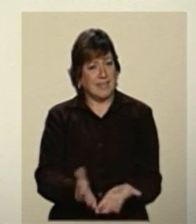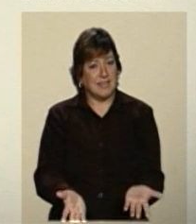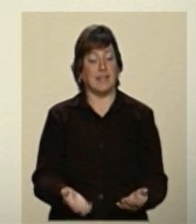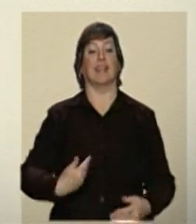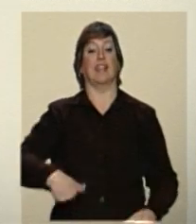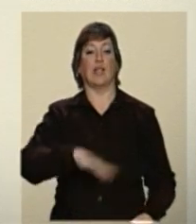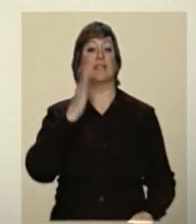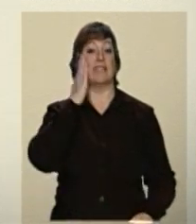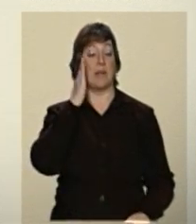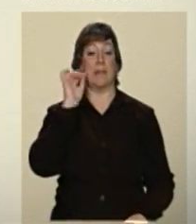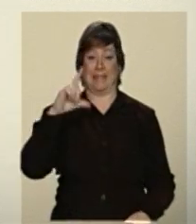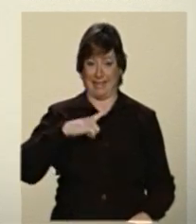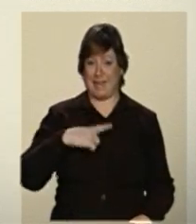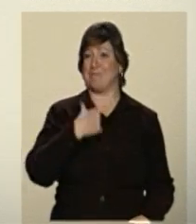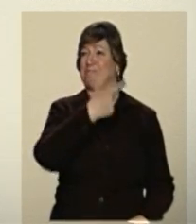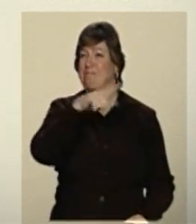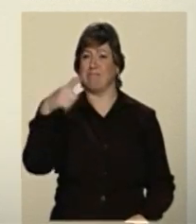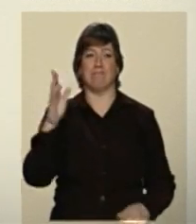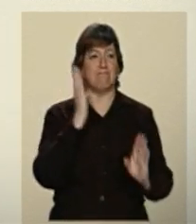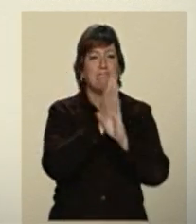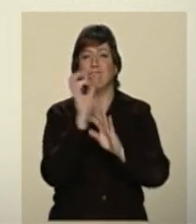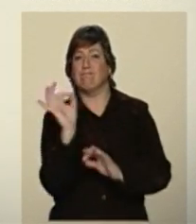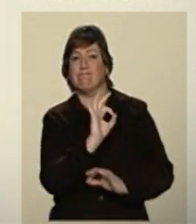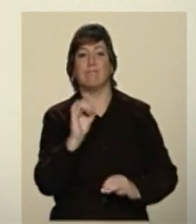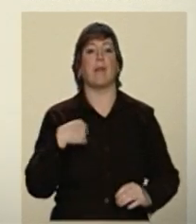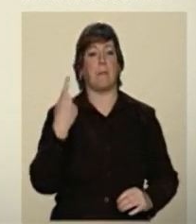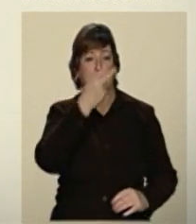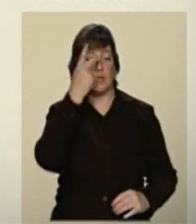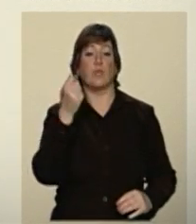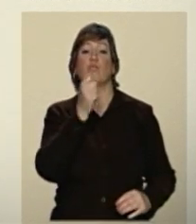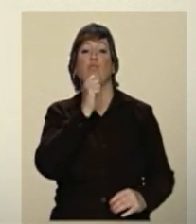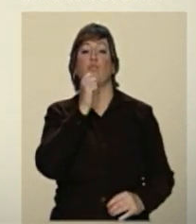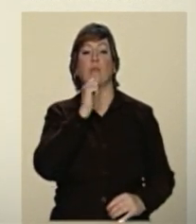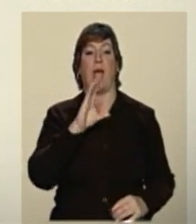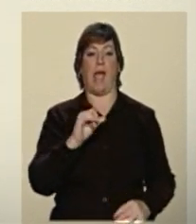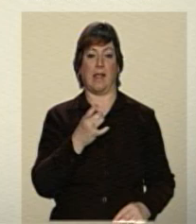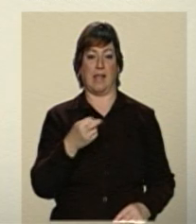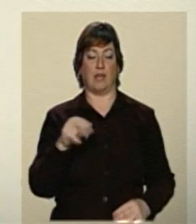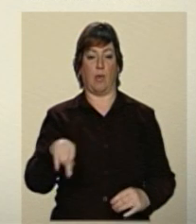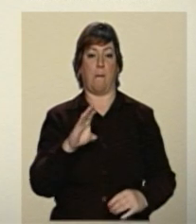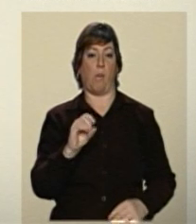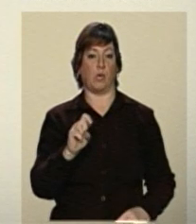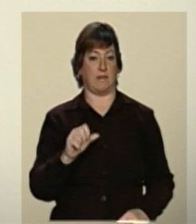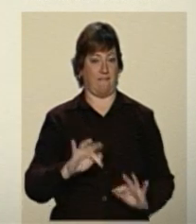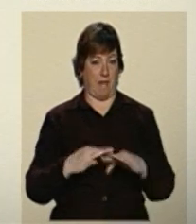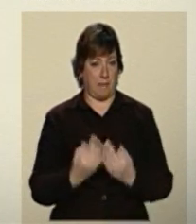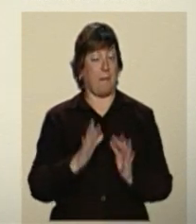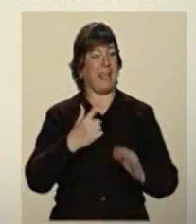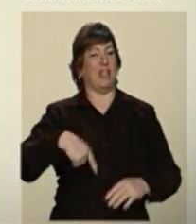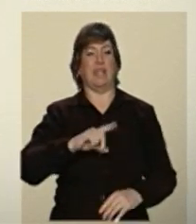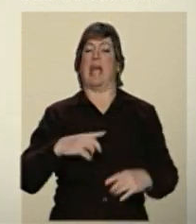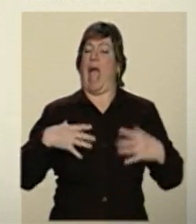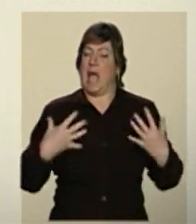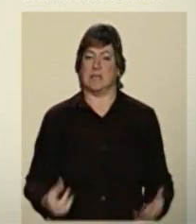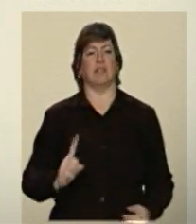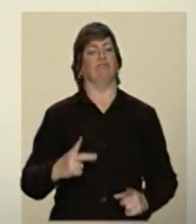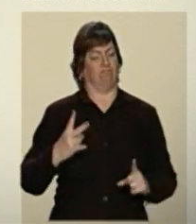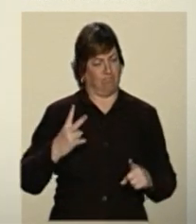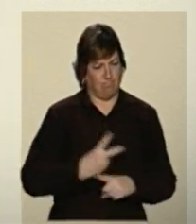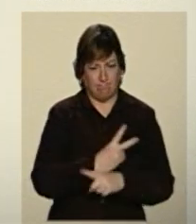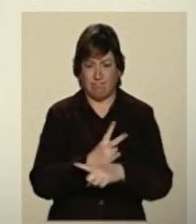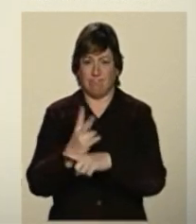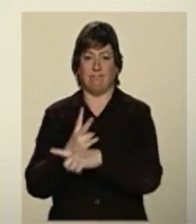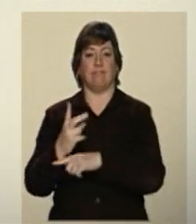ainda existem mais brasileiros fora do cadastro do Bolsa Família mas nós não vamos descansar ma enquanto não